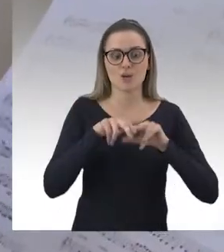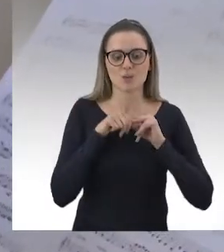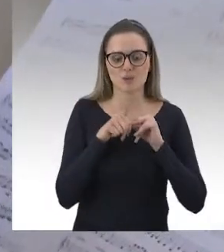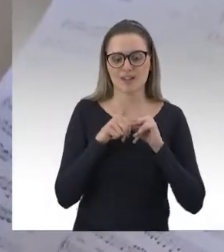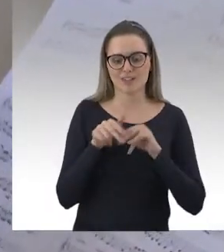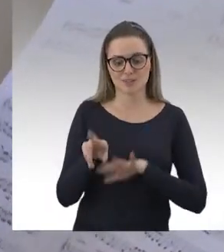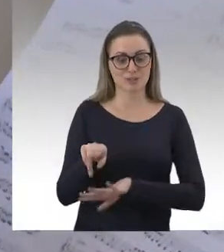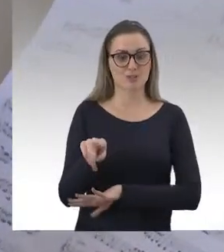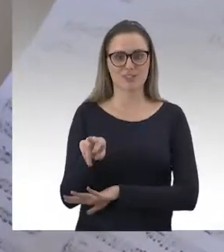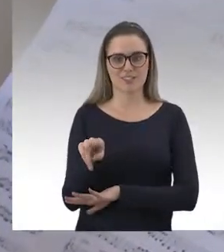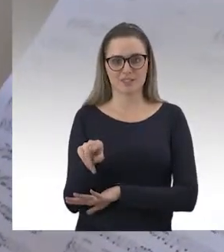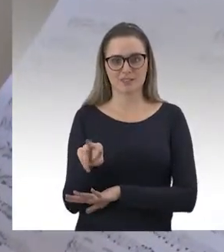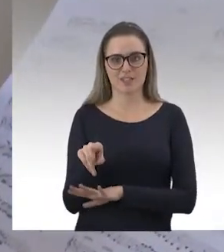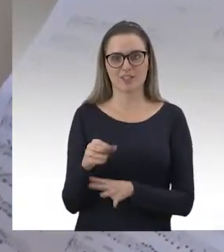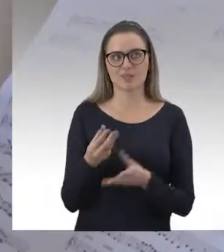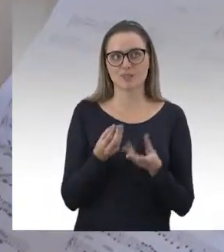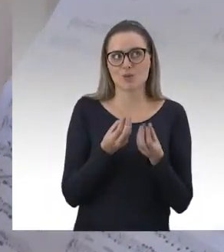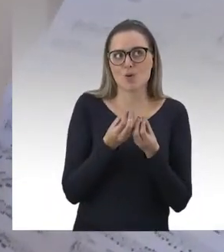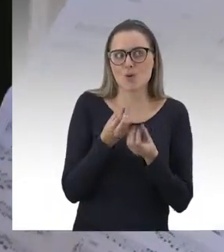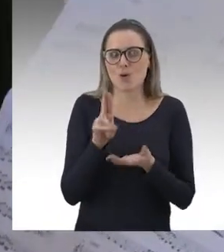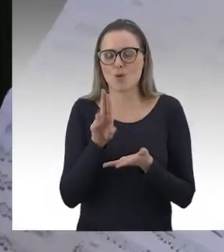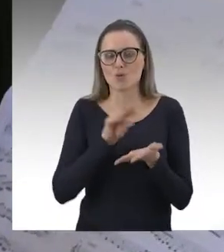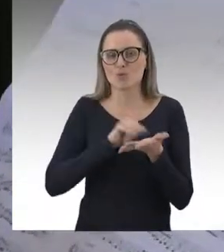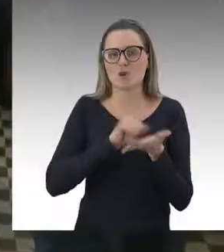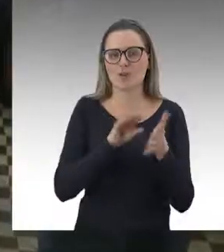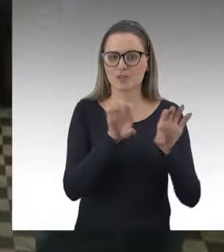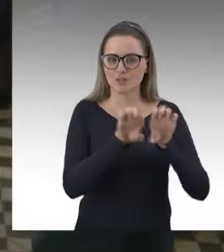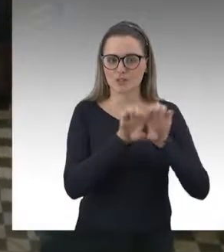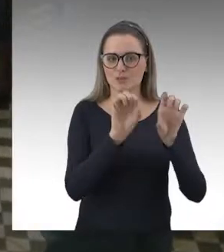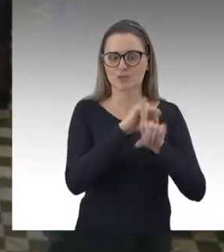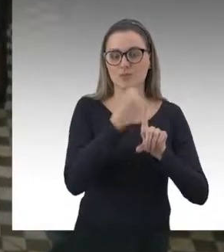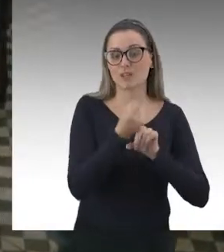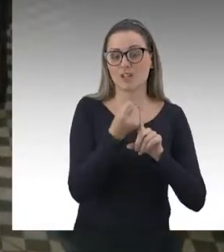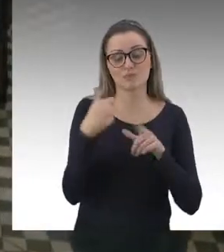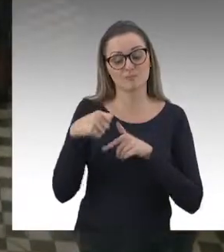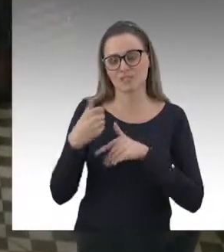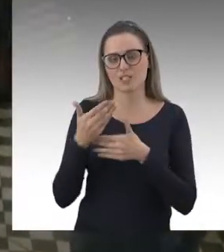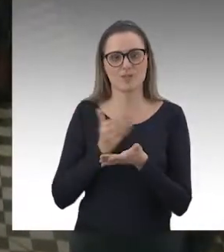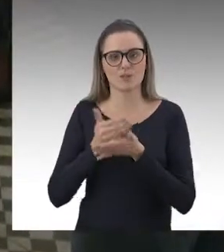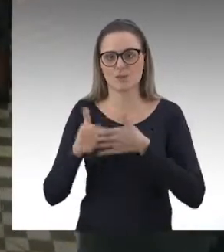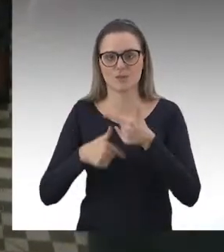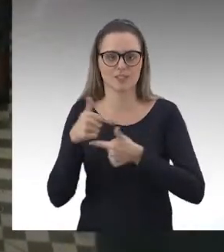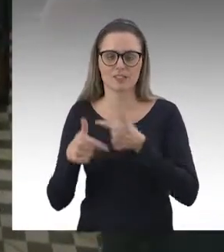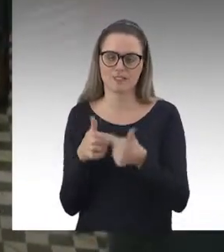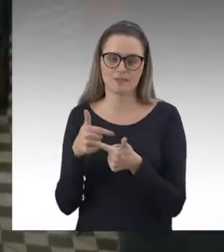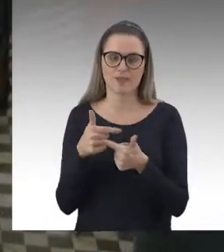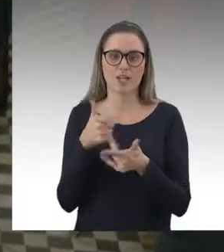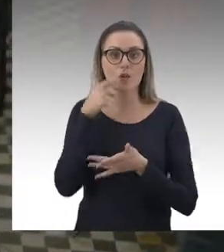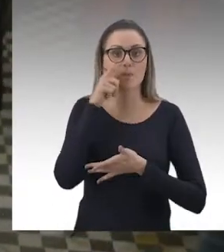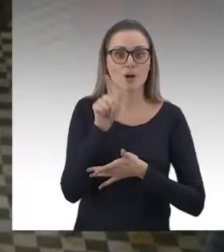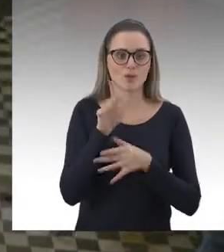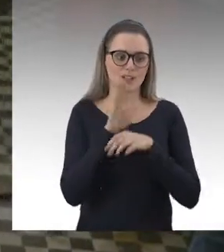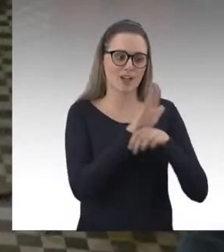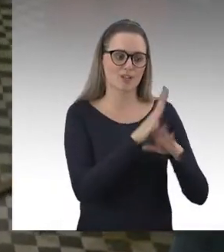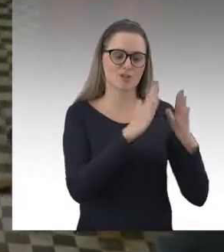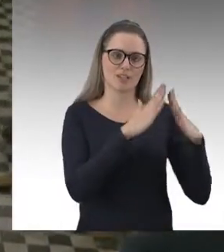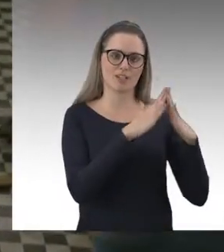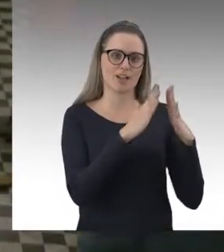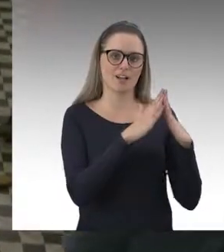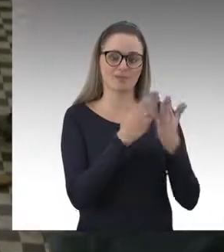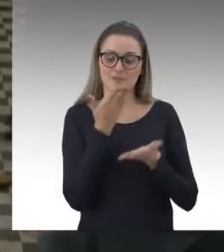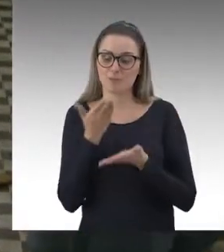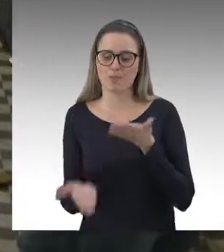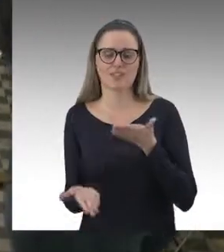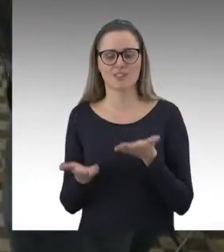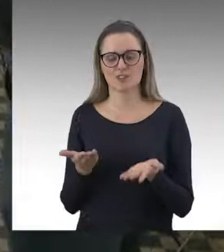irmãos, né, da falta de estrutura social, eles tinham que trabalhar para pôr dinheiro em casa. E a gente perdia os